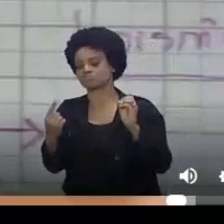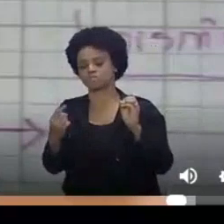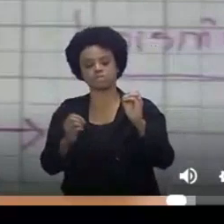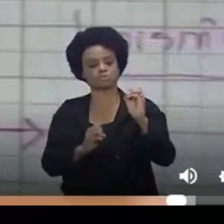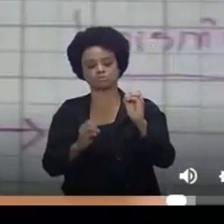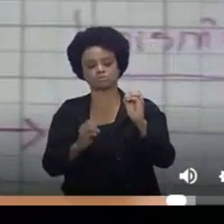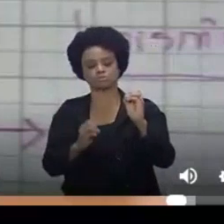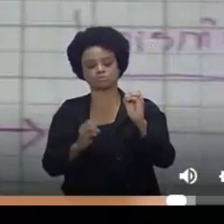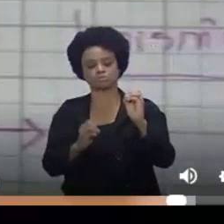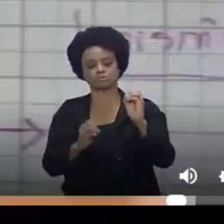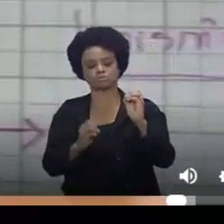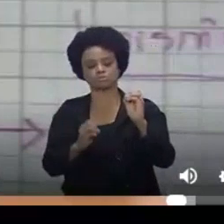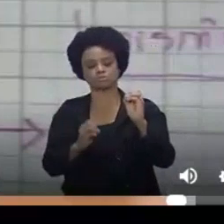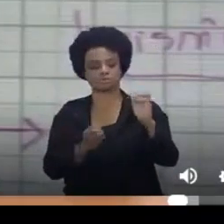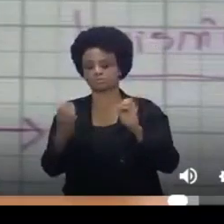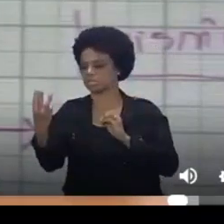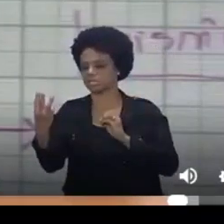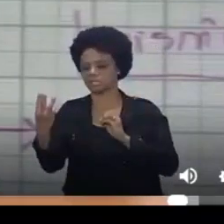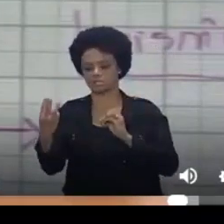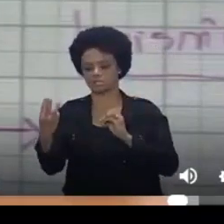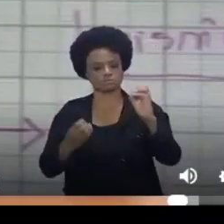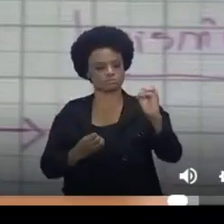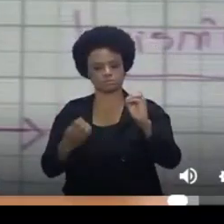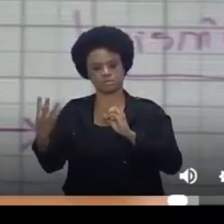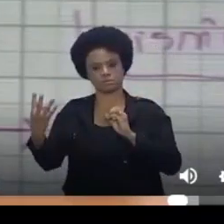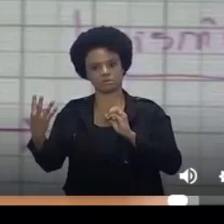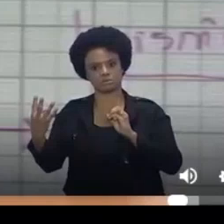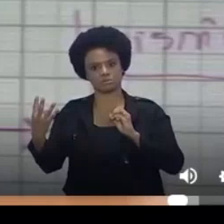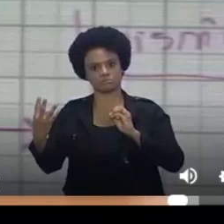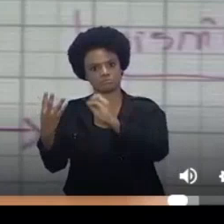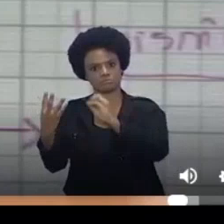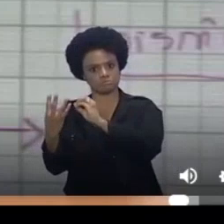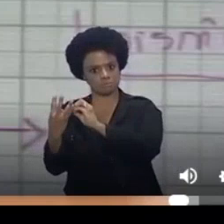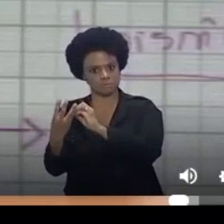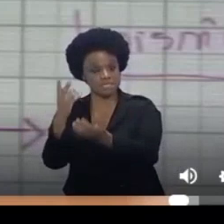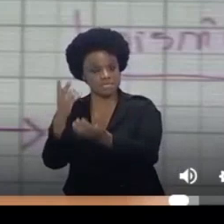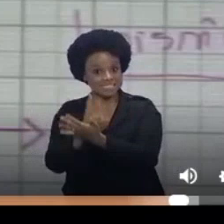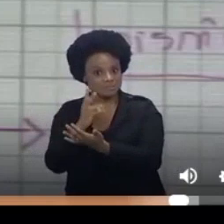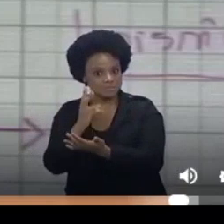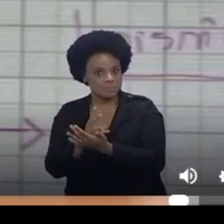análise. E uma coisa que tem que ficar muito clara é que